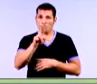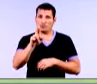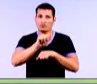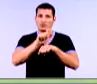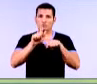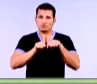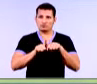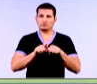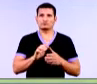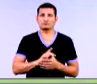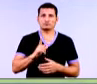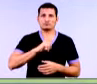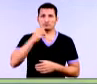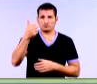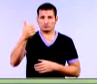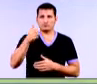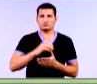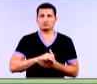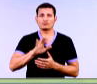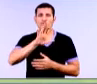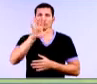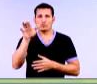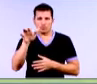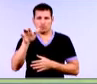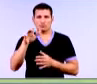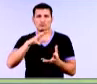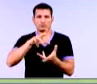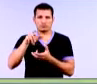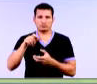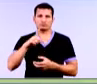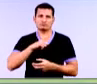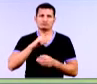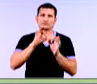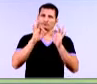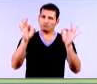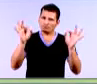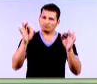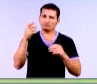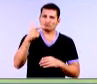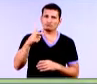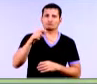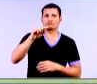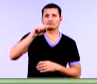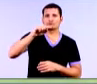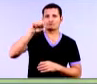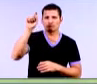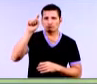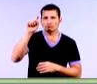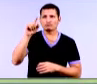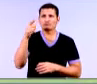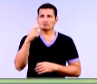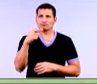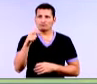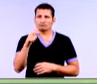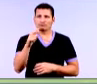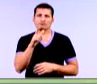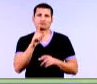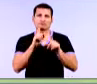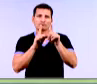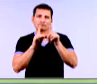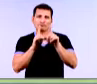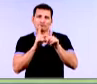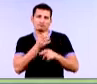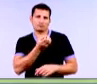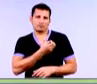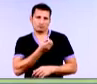Olá Mundo. Olá Mundo está correto. Eu não tenho acento, não tenho nenhum número no começo, não tenho